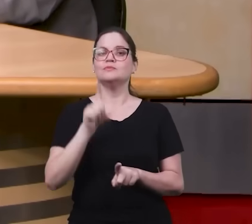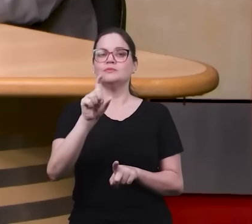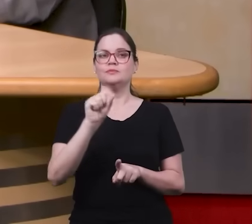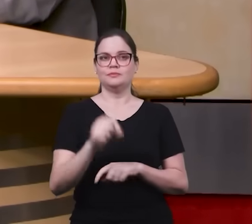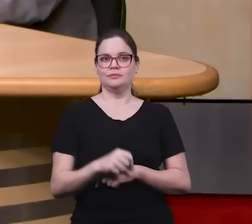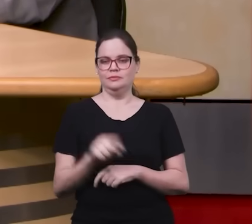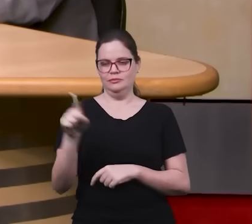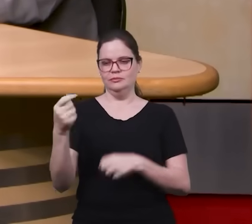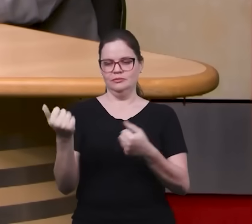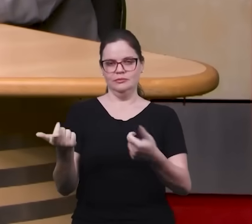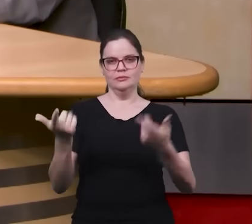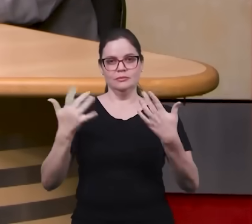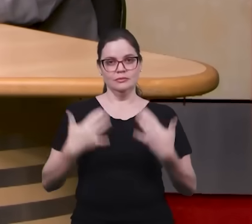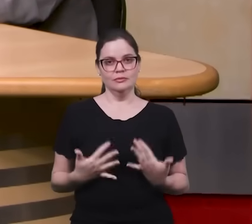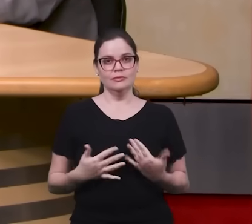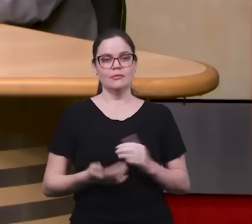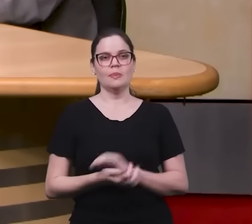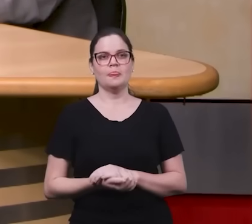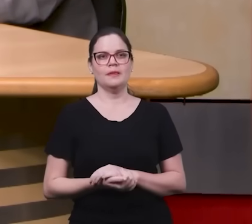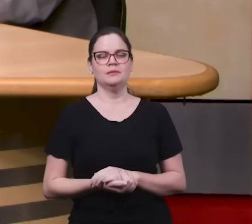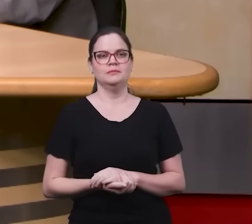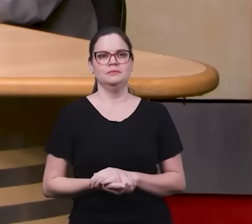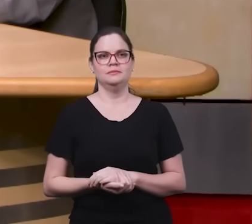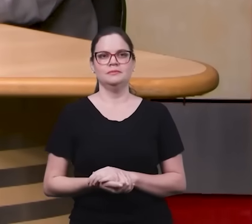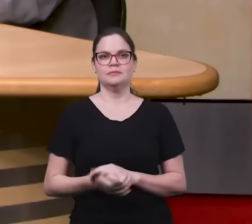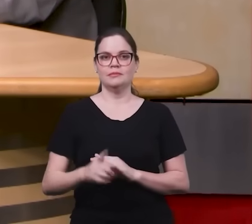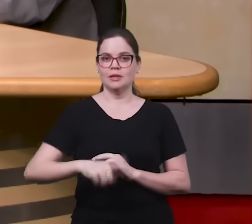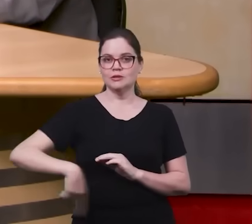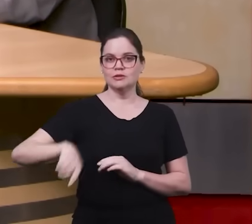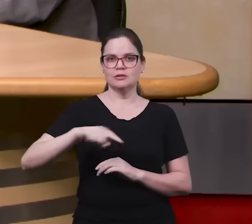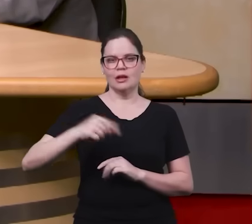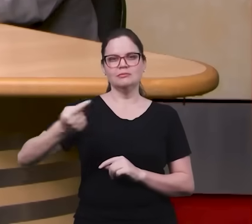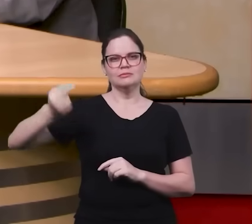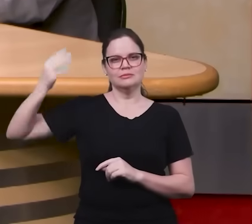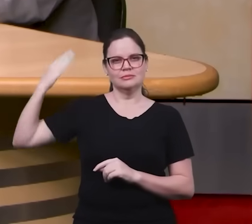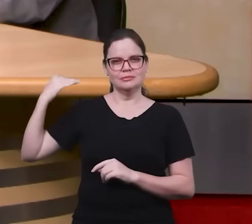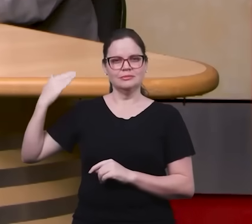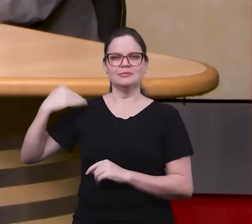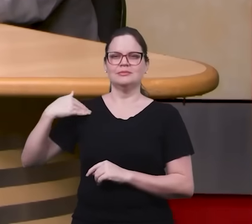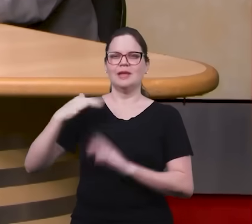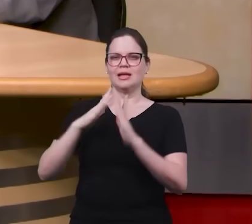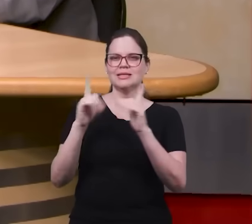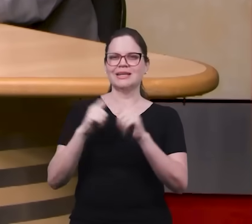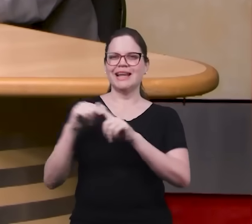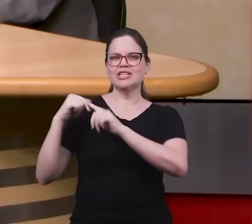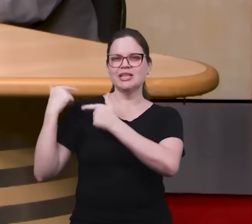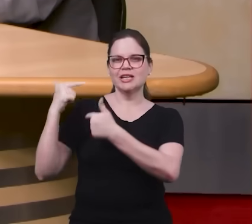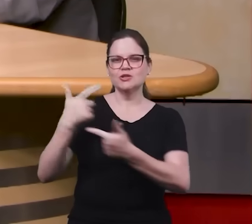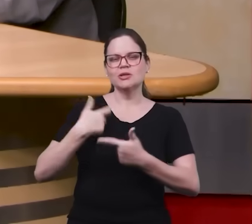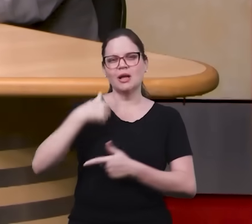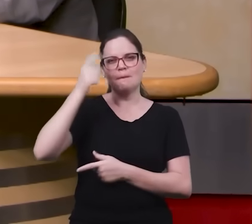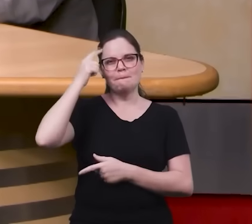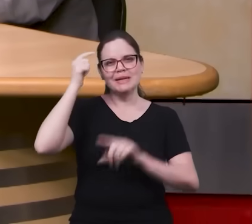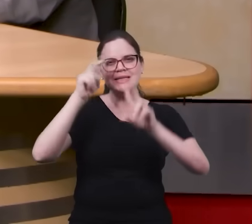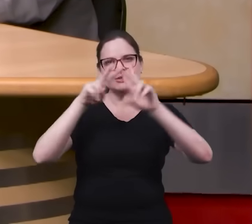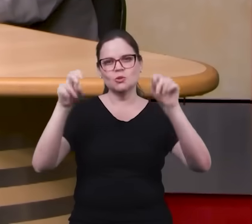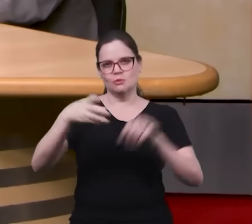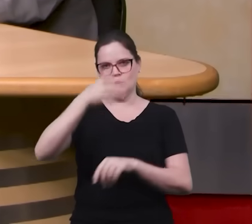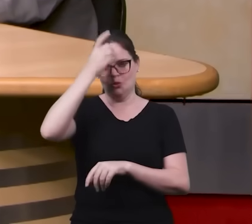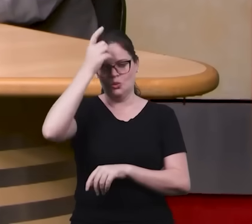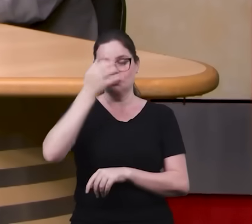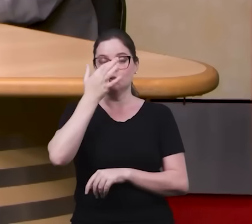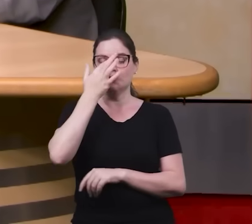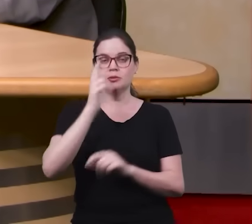questão, você falou a igreja histórica, o que pensa sobre os dons, e